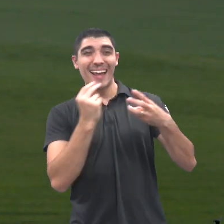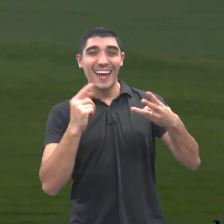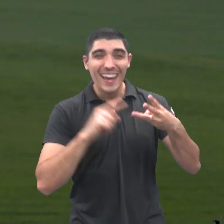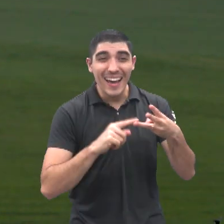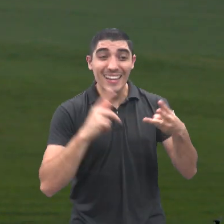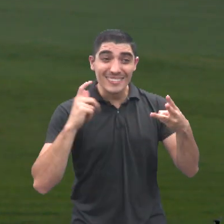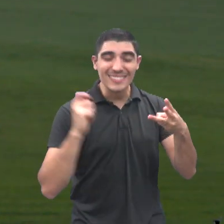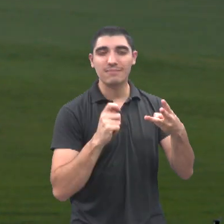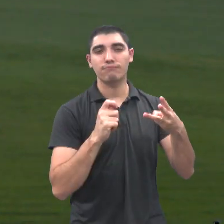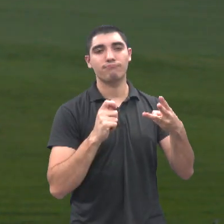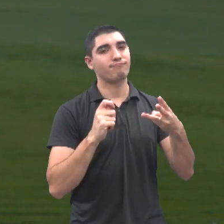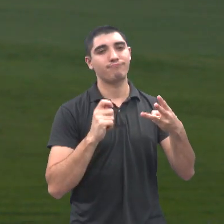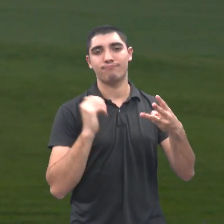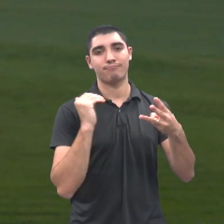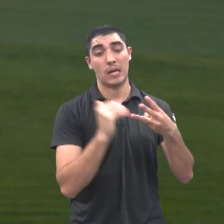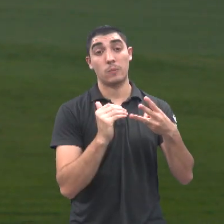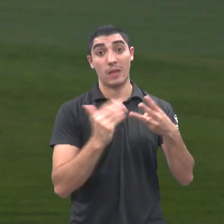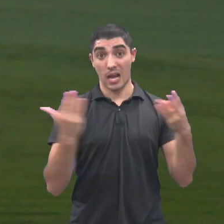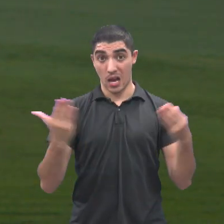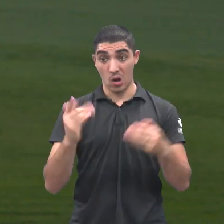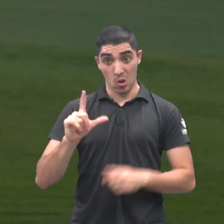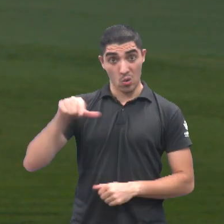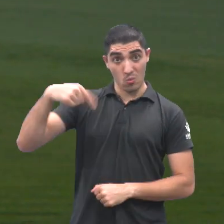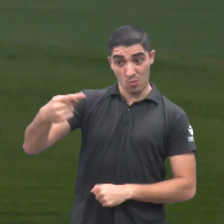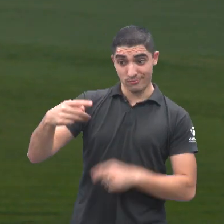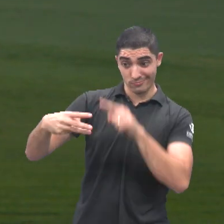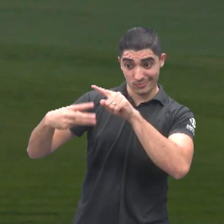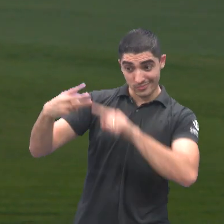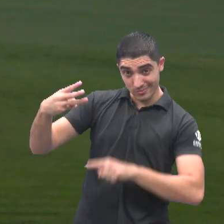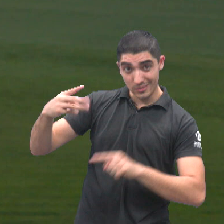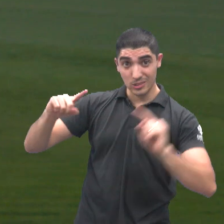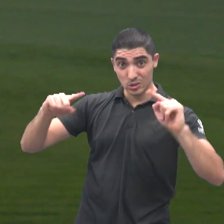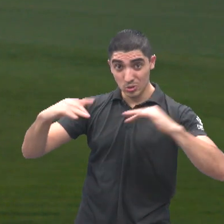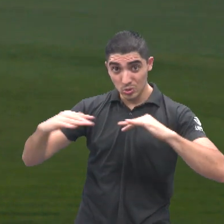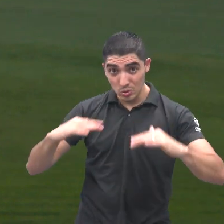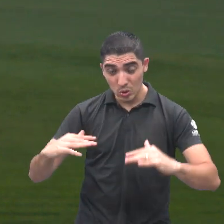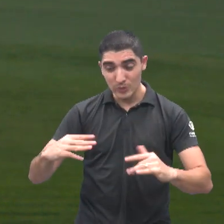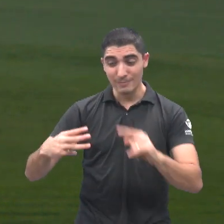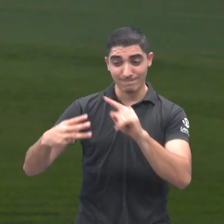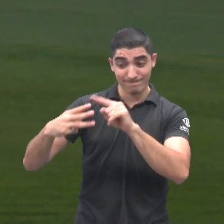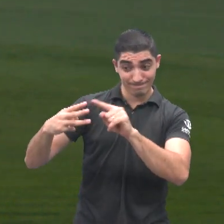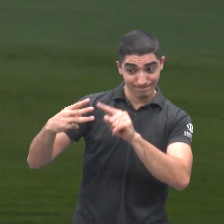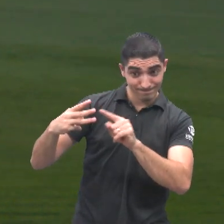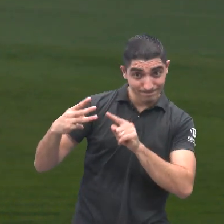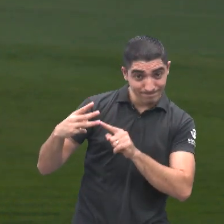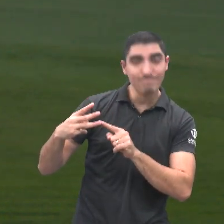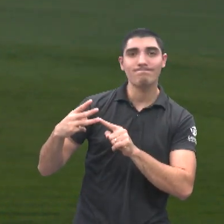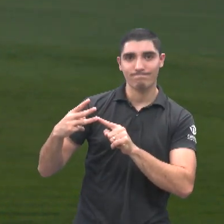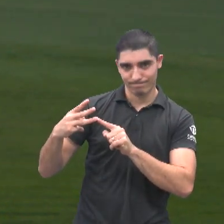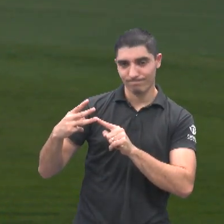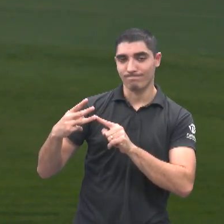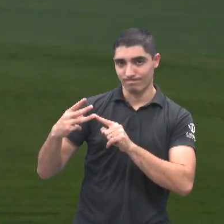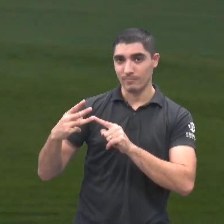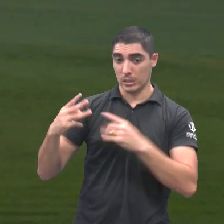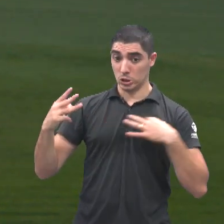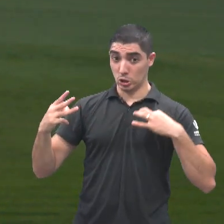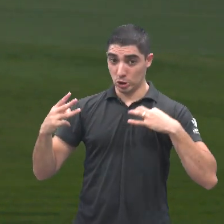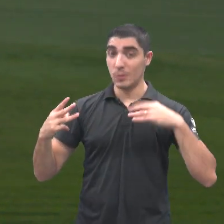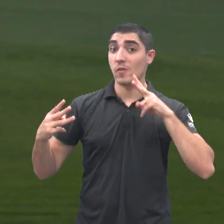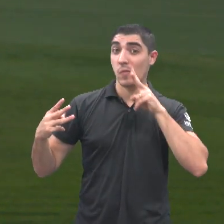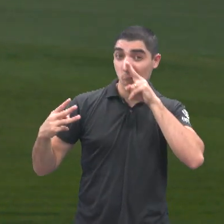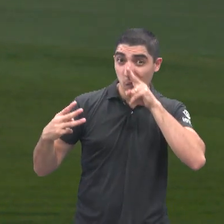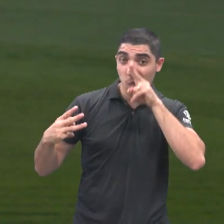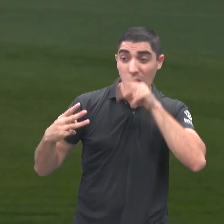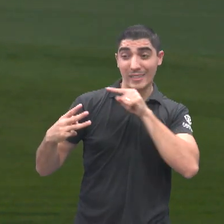E os próximos 3 adversários, nas 3 últimas rodadas, serão times que estão acima da Águia do Vale na tabela de